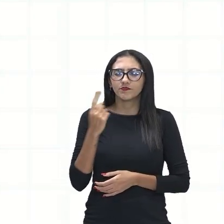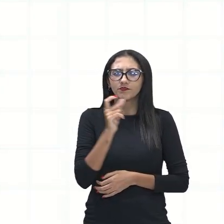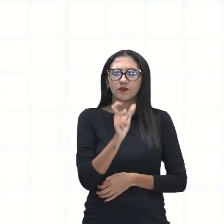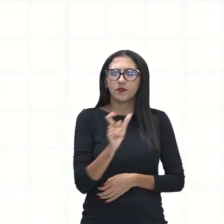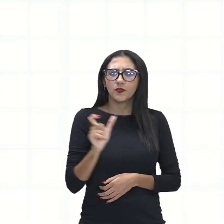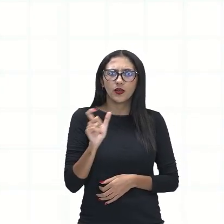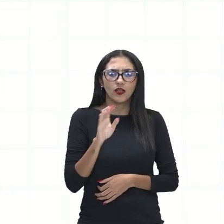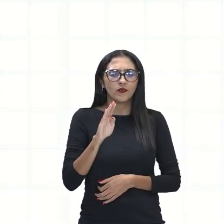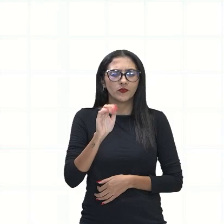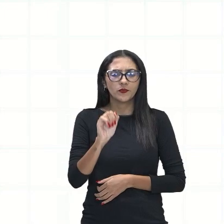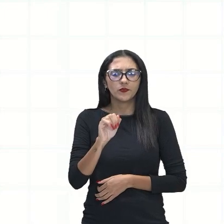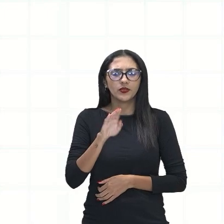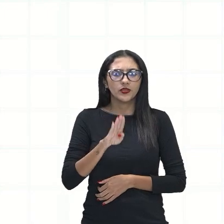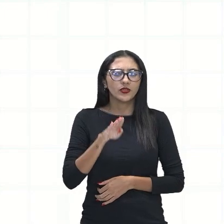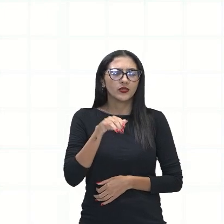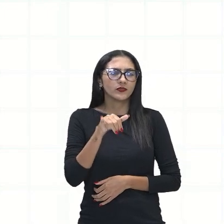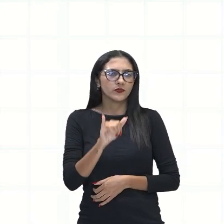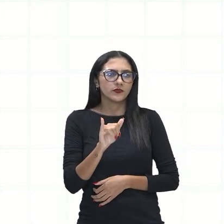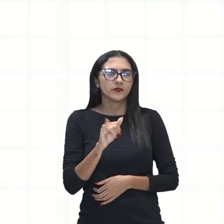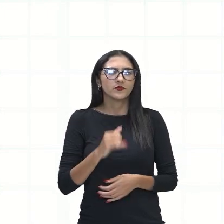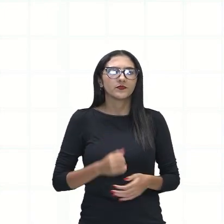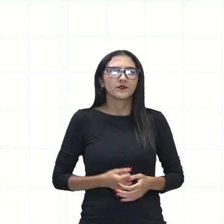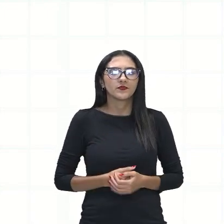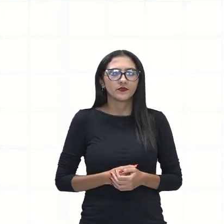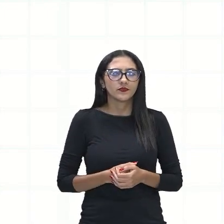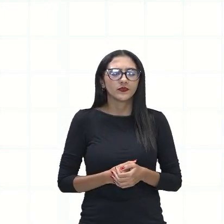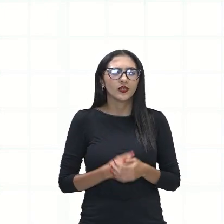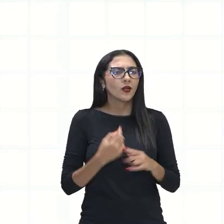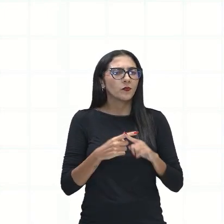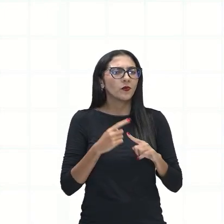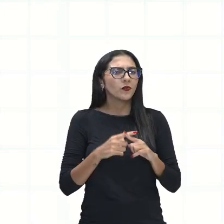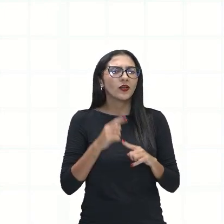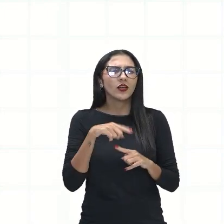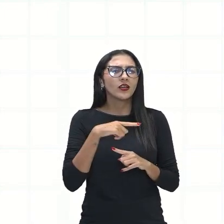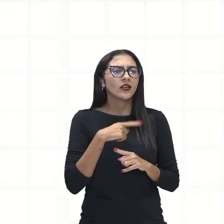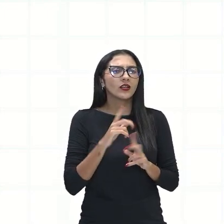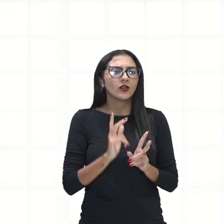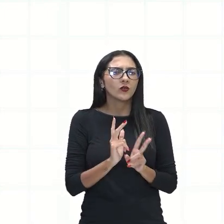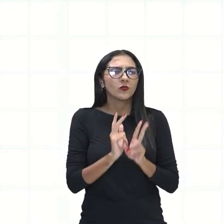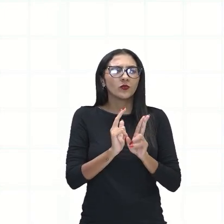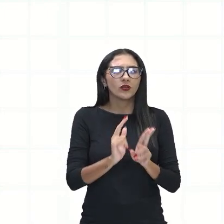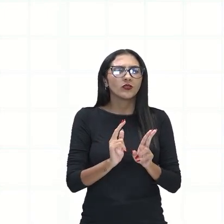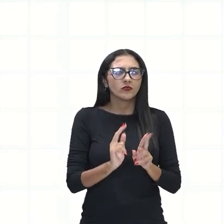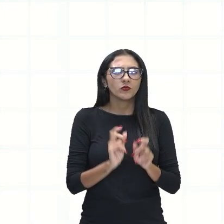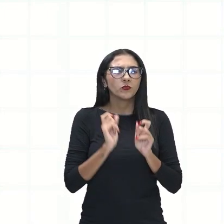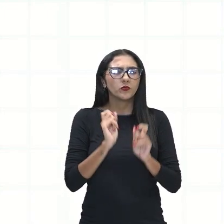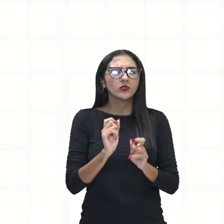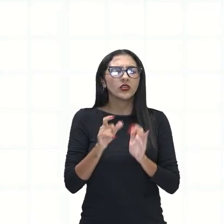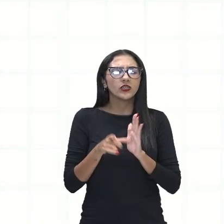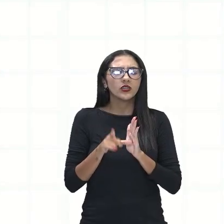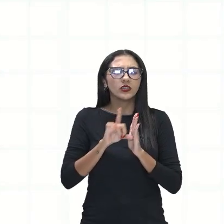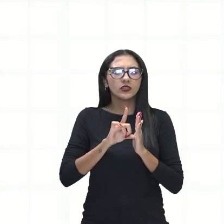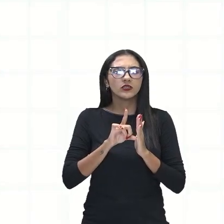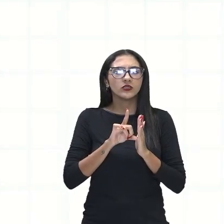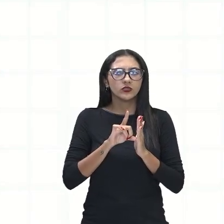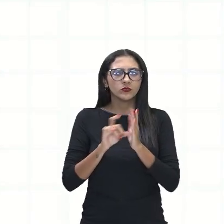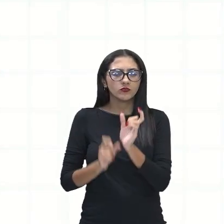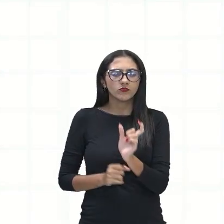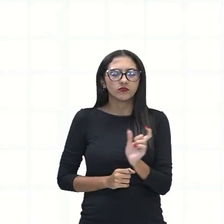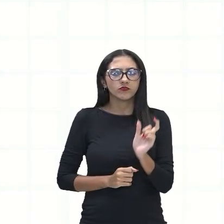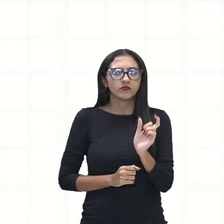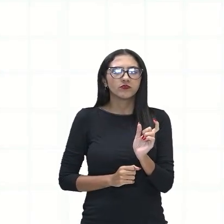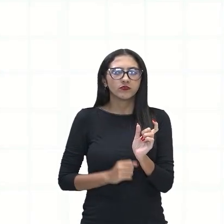Ok? Por que vai seguir o mesmo exemplo? O que eu tenho antes do Y aí? Eu tenho